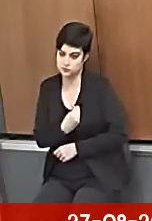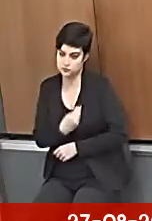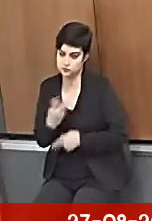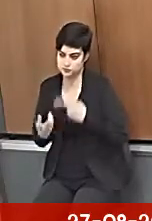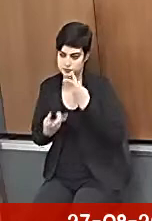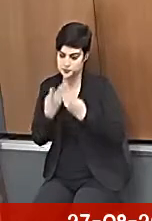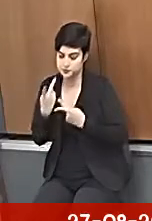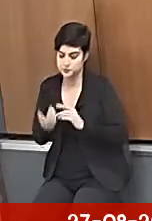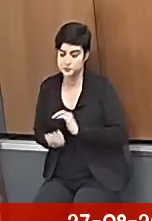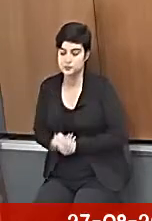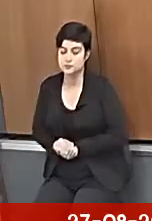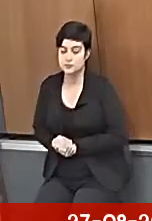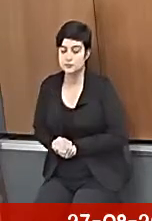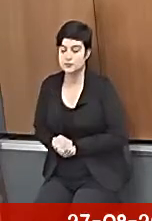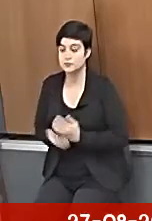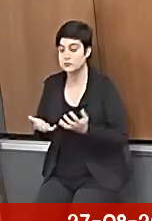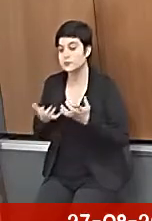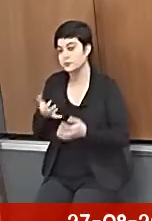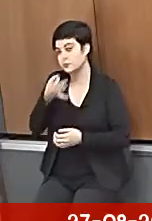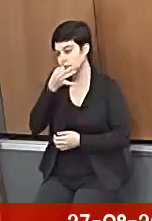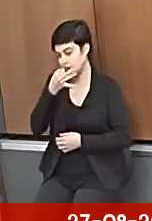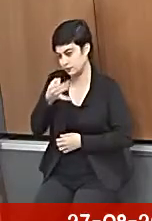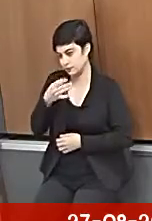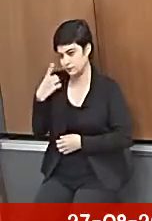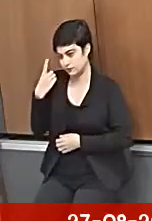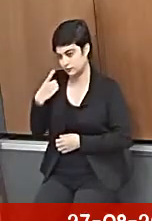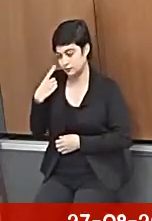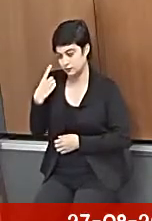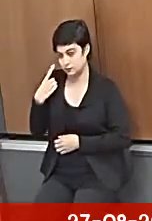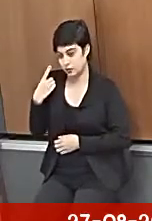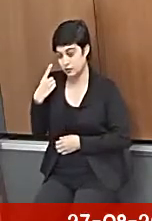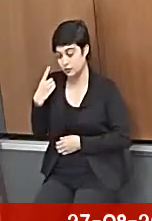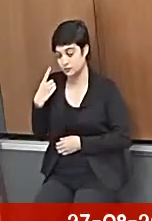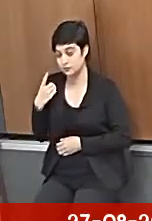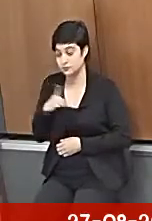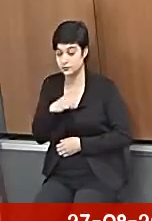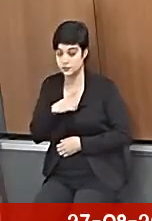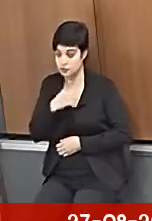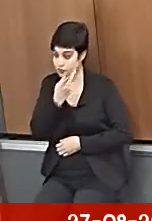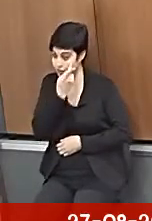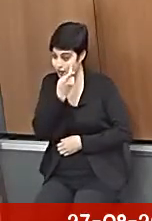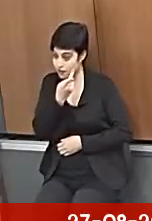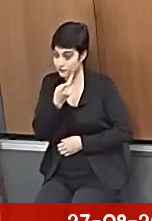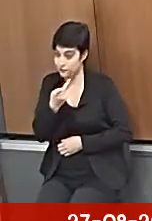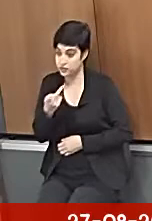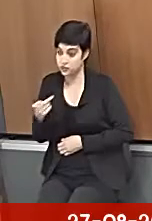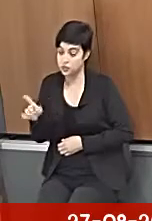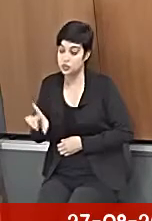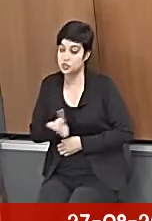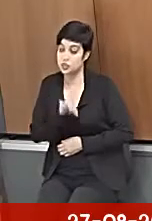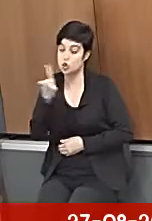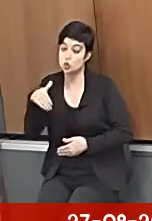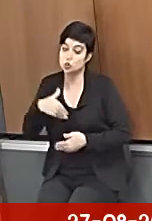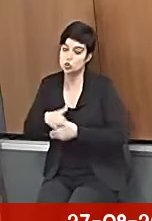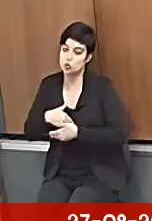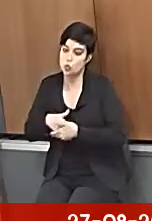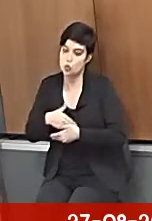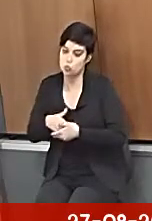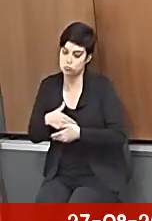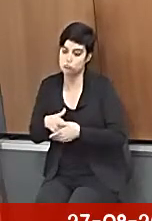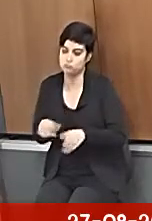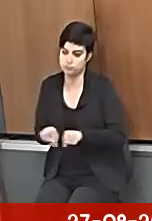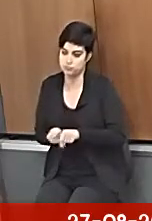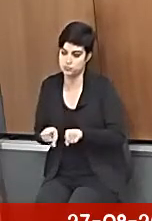eu queria sugerir aos senhores deputados há que se realiza esta visita técnica em dia de evento de jogo para poder